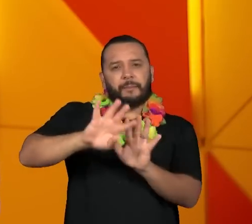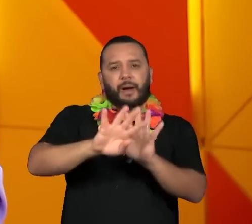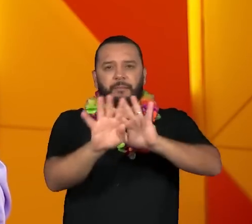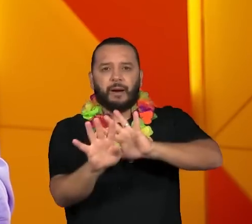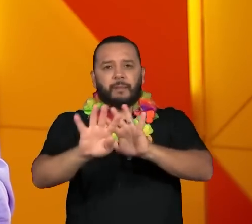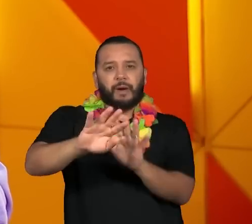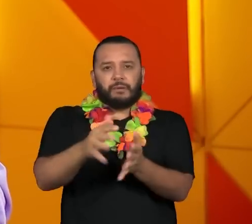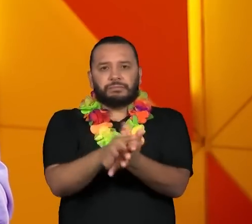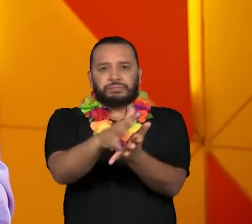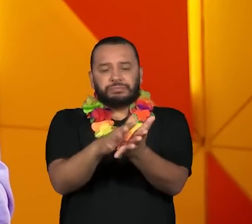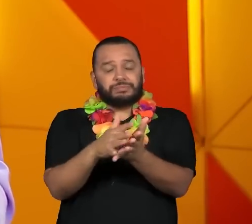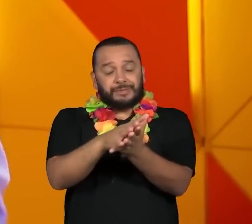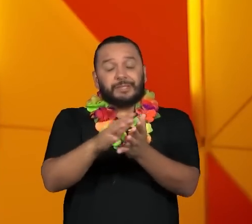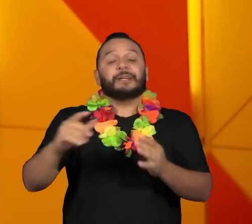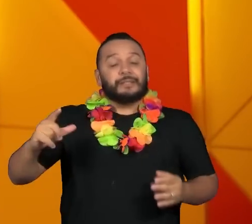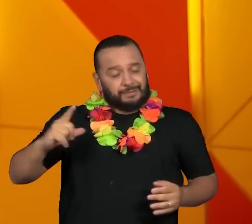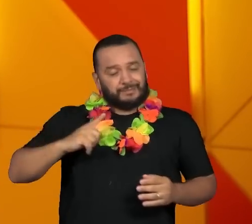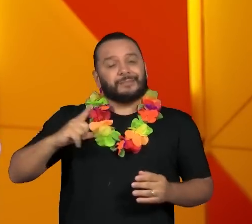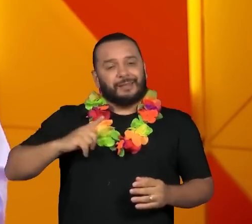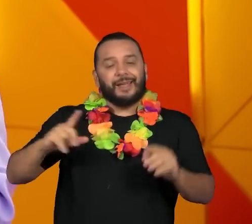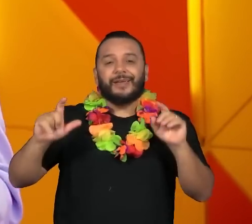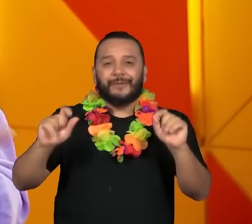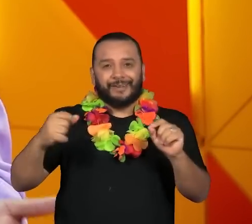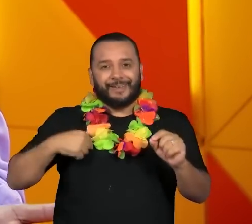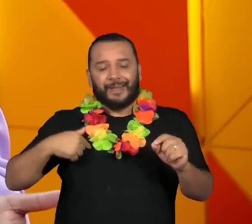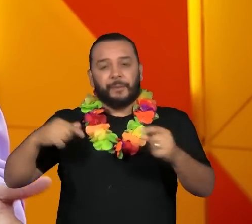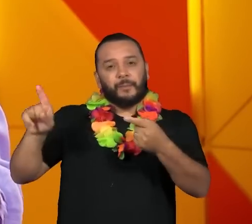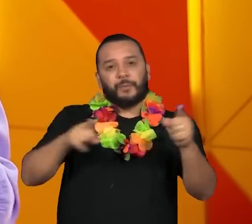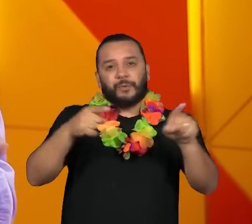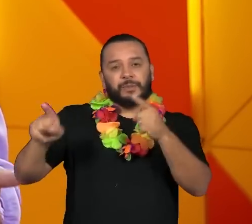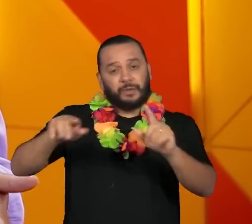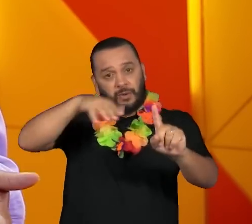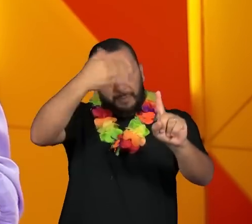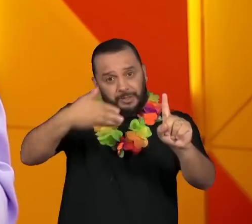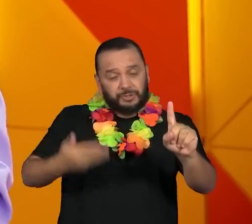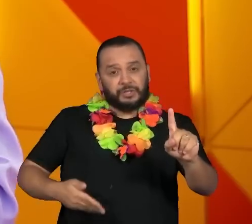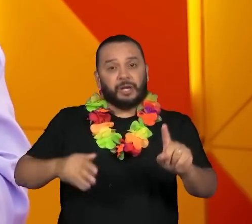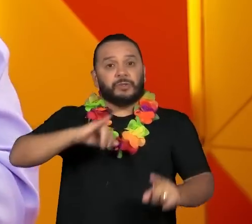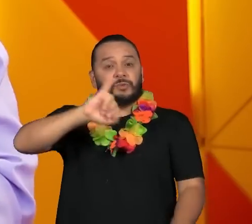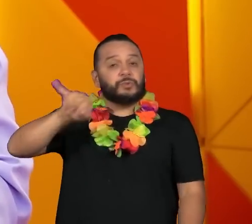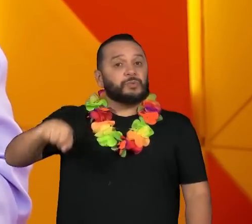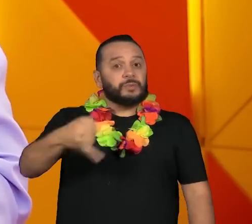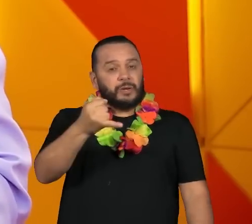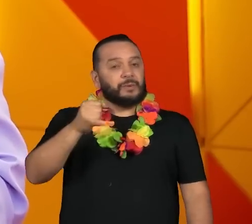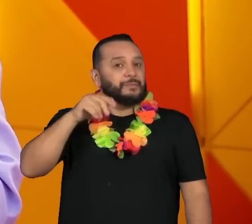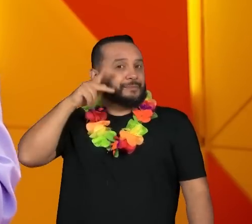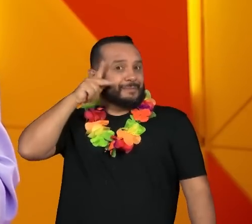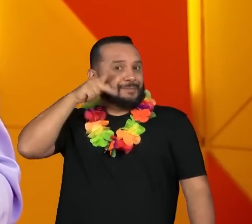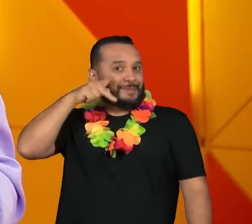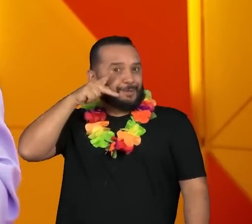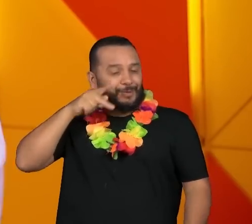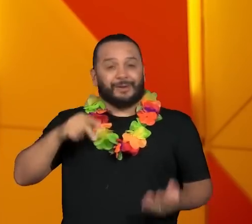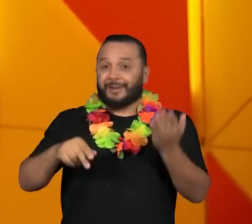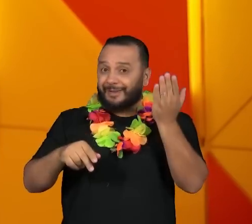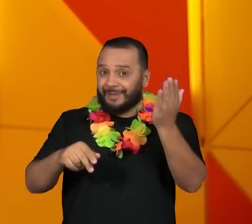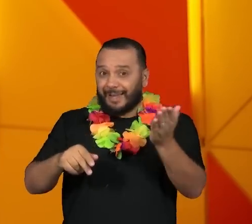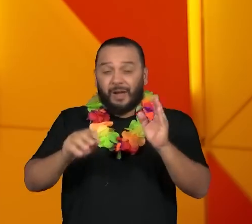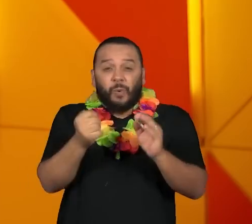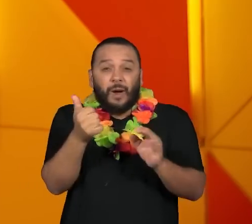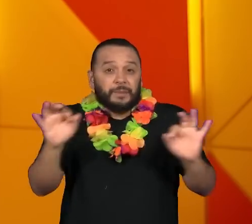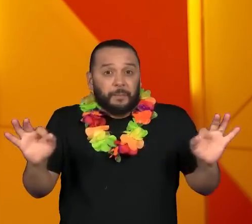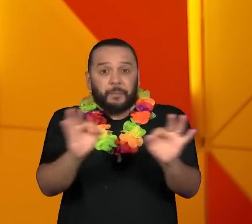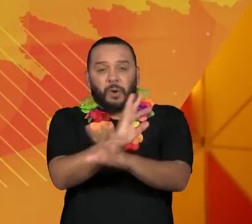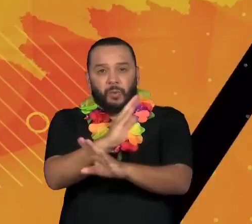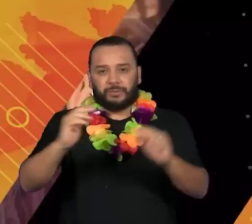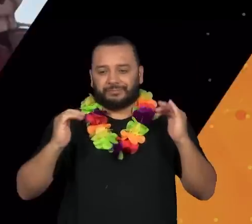Com um enredo que vai homenagear a cidade de João Pessoa, lá na Paraíba, a escola já estava com quase tudo pronto para poder desfilar no Sambódromo